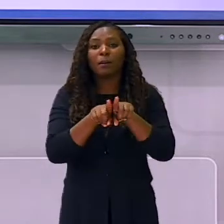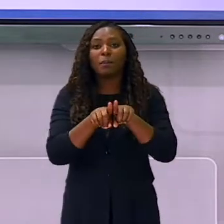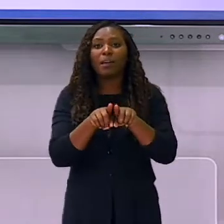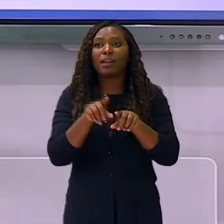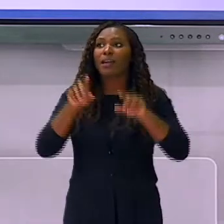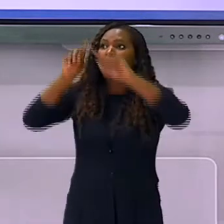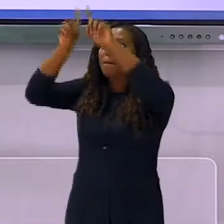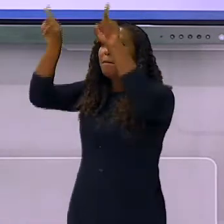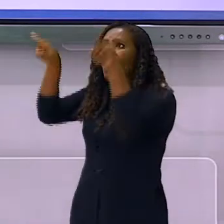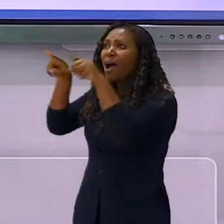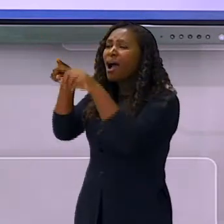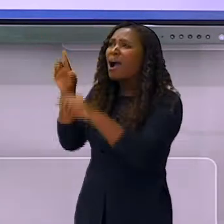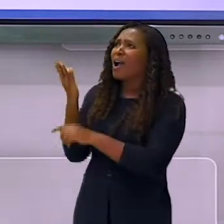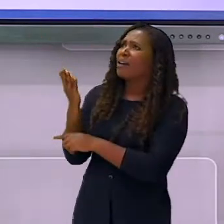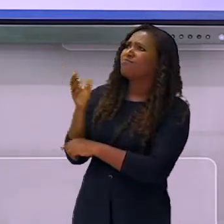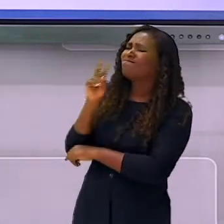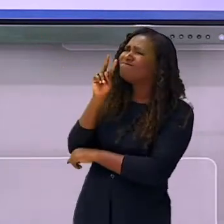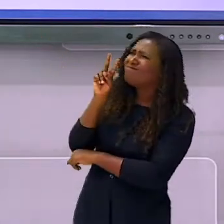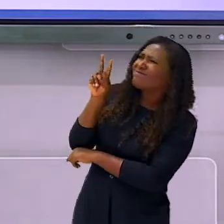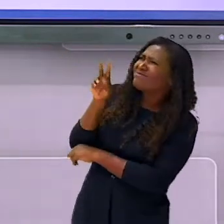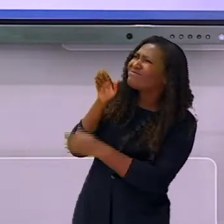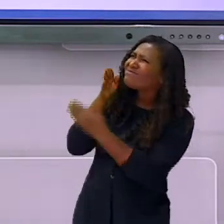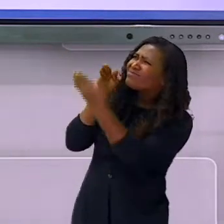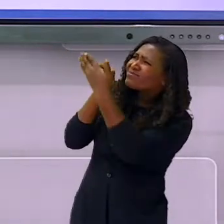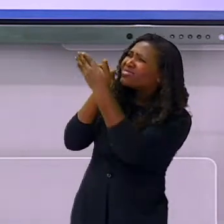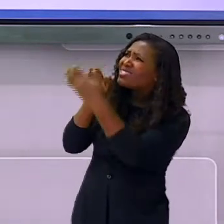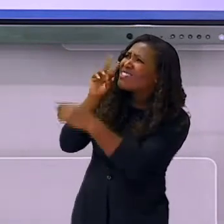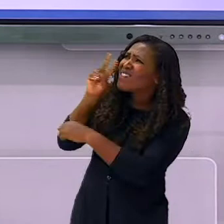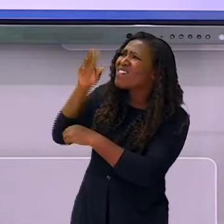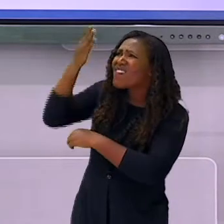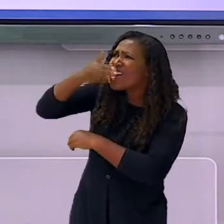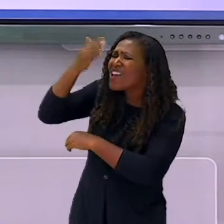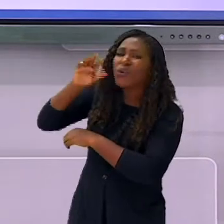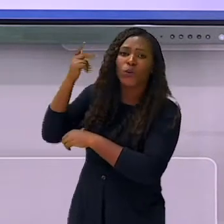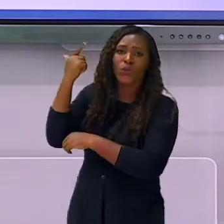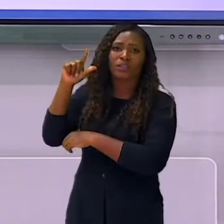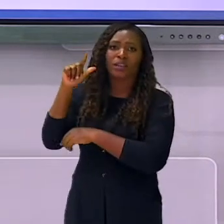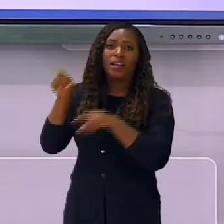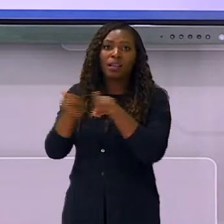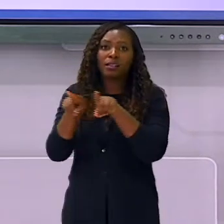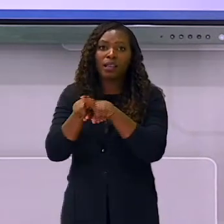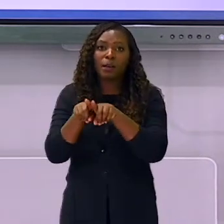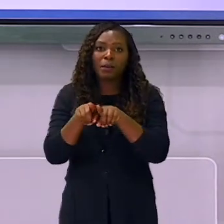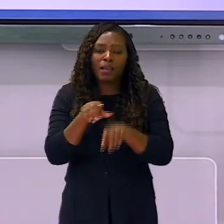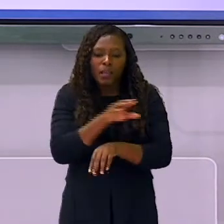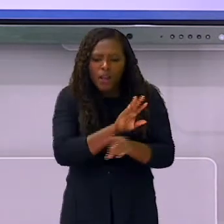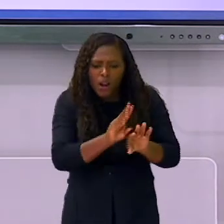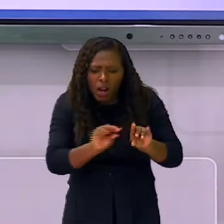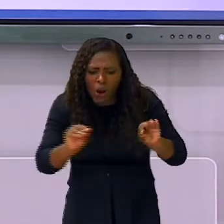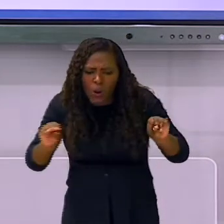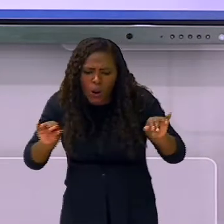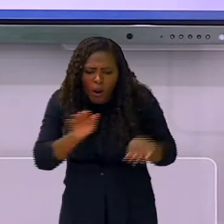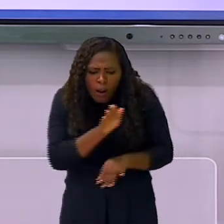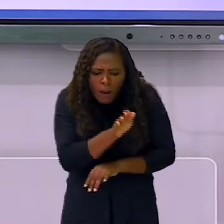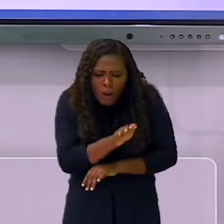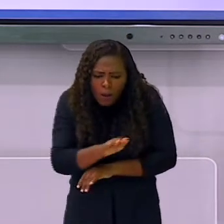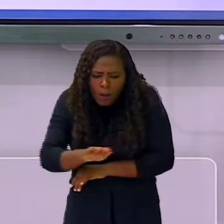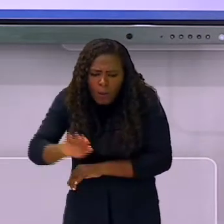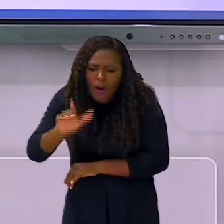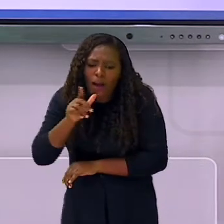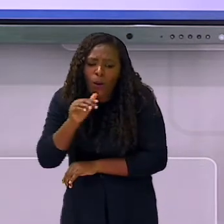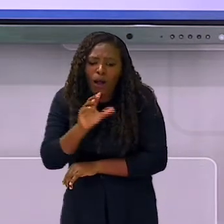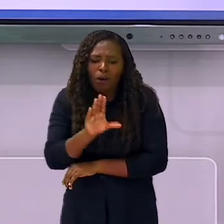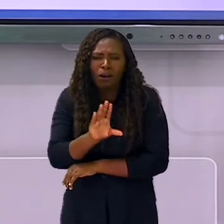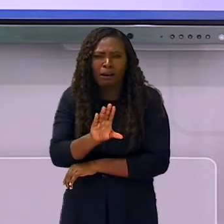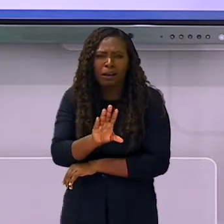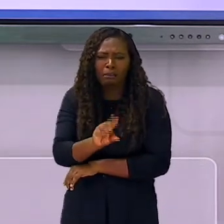distinguir degraus, poças de água e buracos. Além disso, elas não conseguem ler na